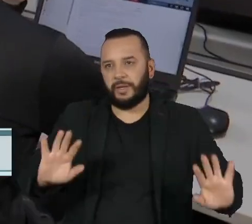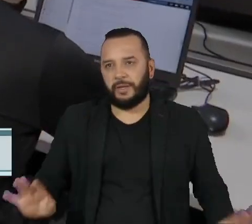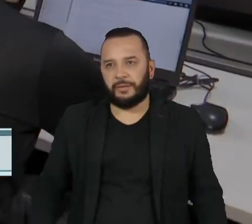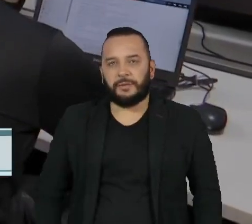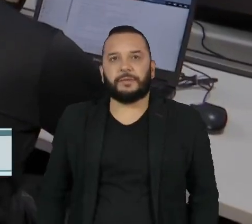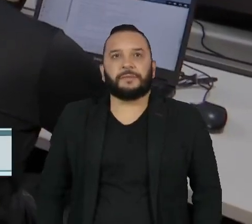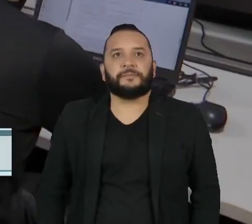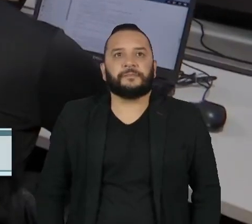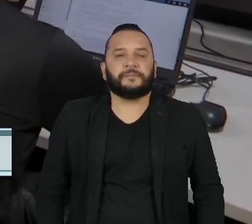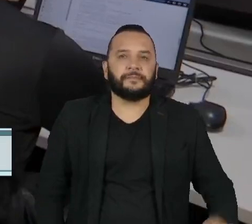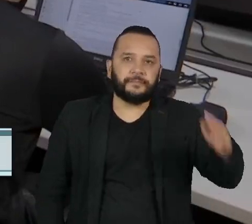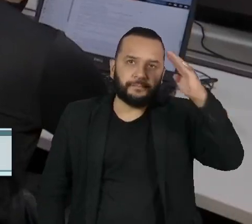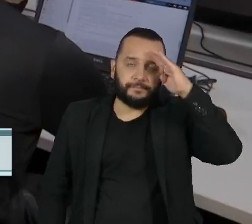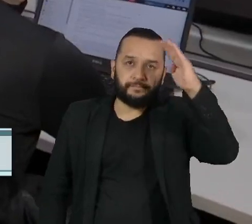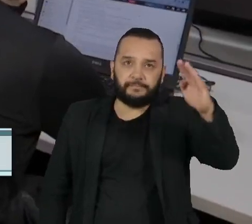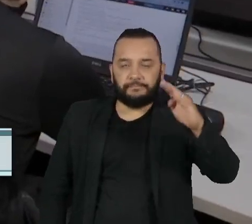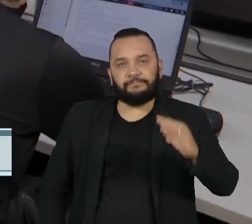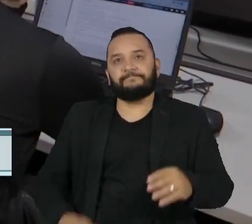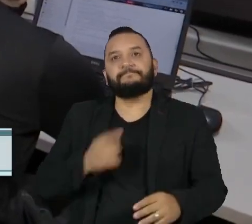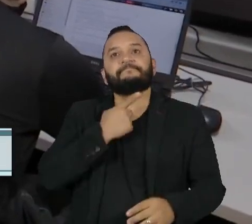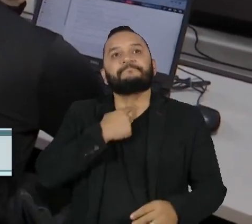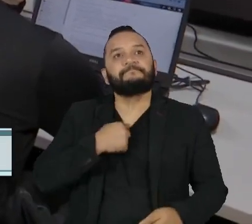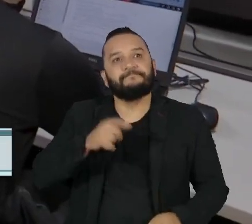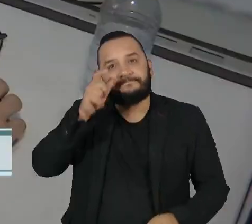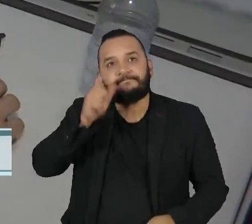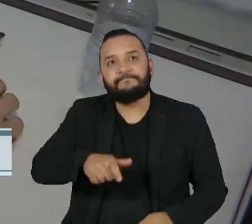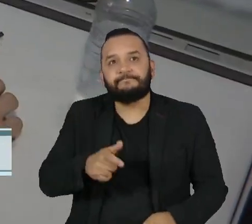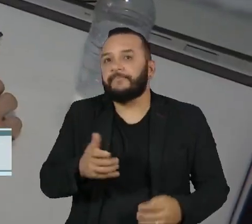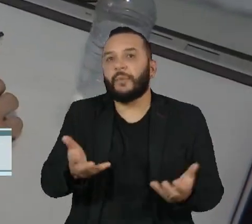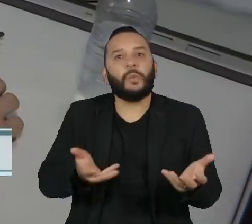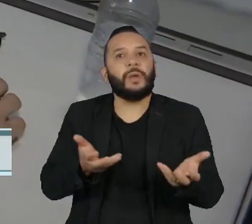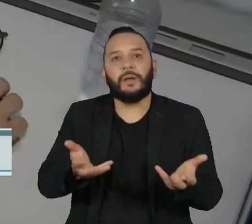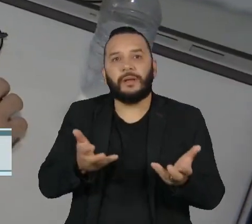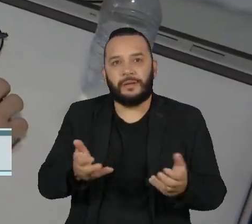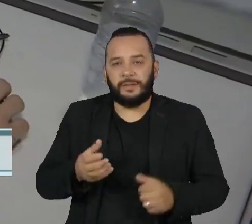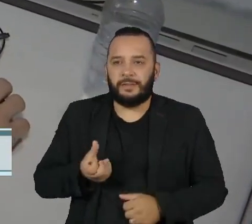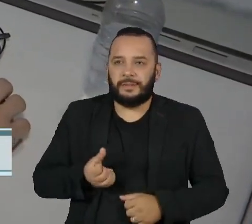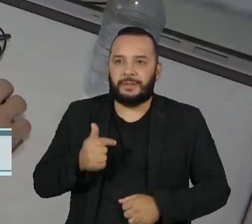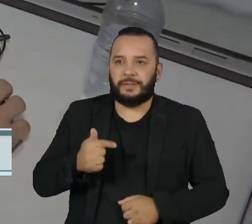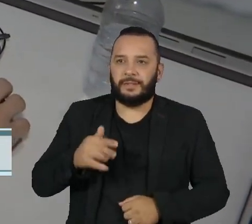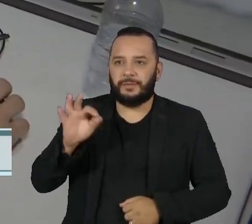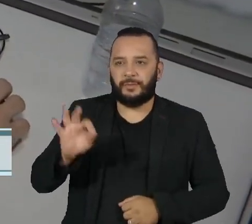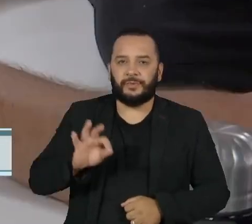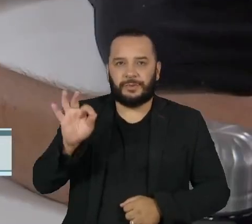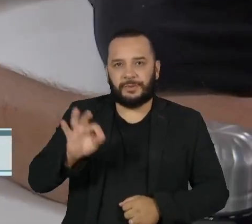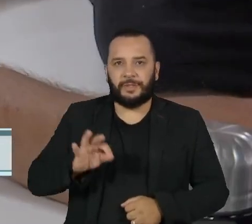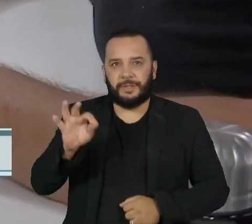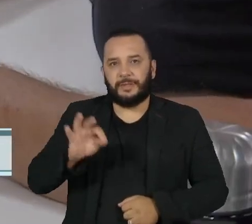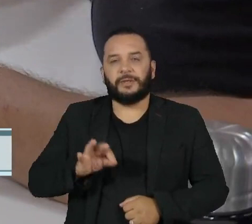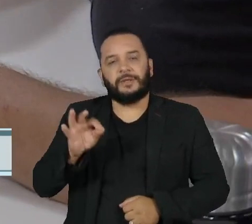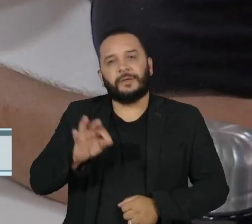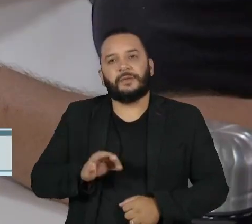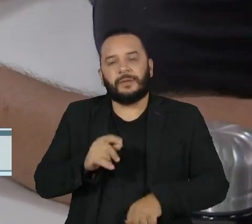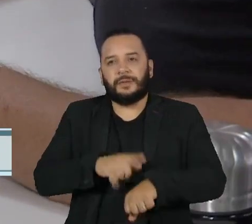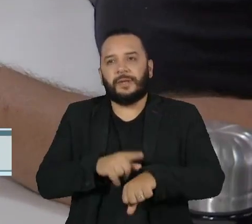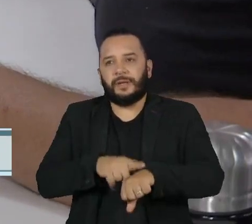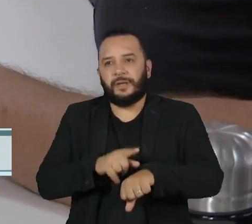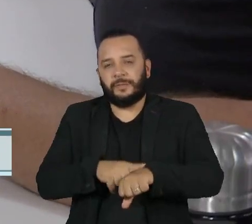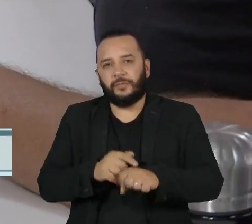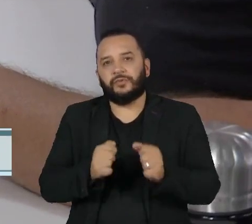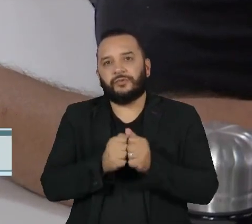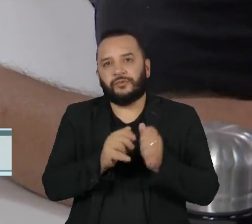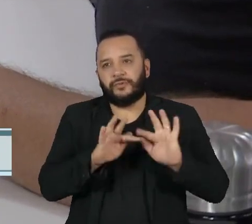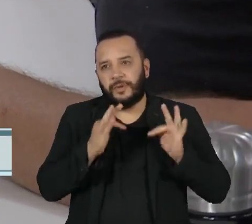quais são as principais ambições desses trabalhadores se 67% disseram passar mais tempo com a